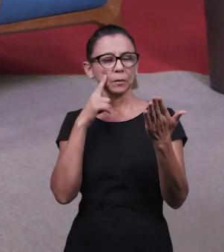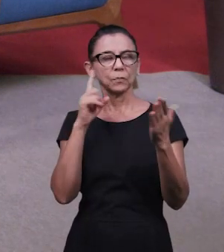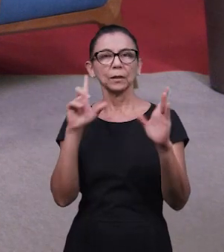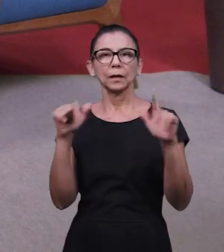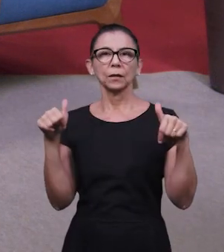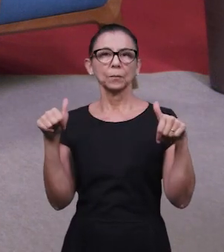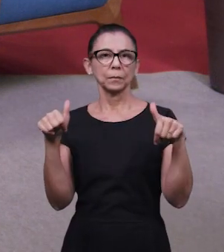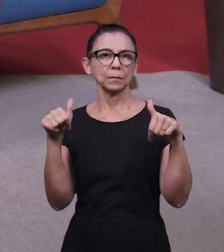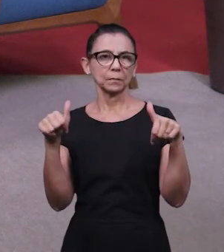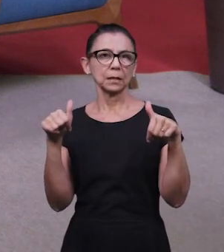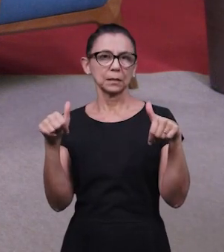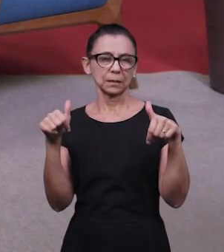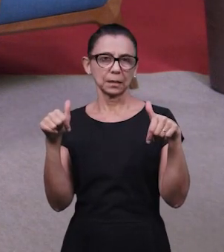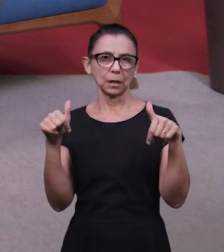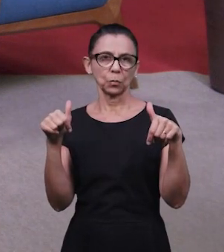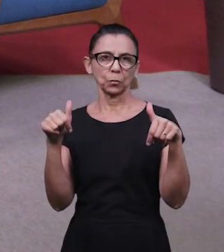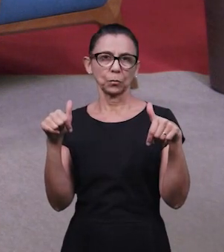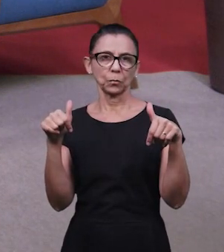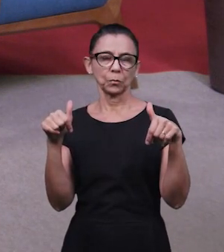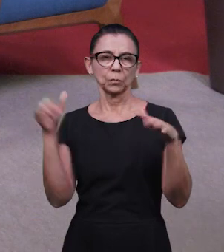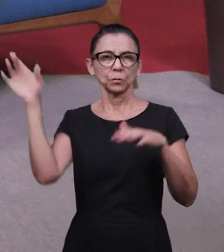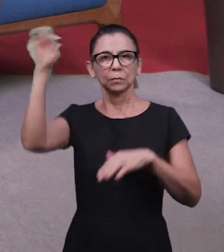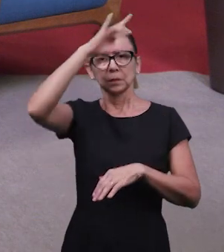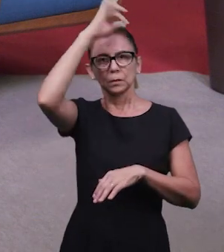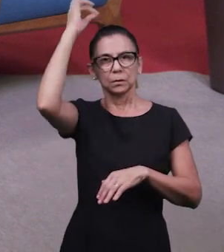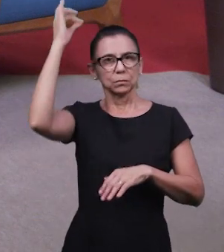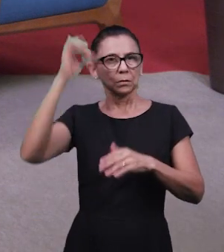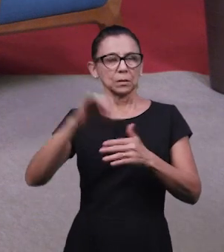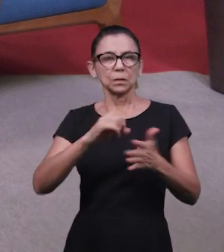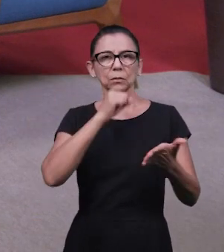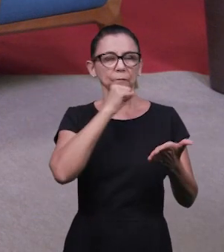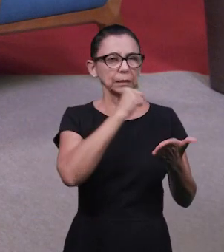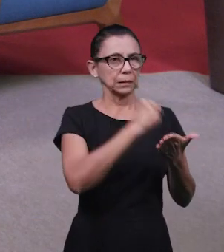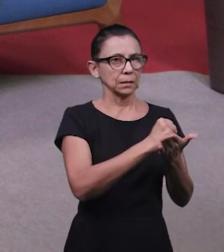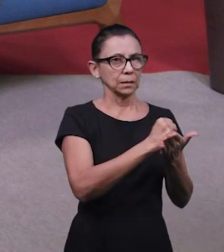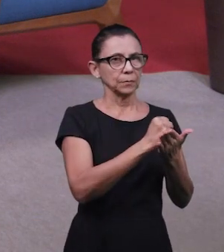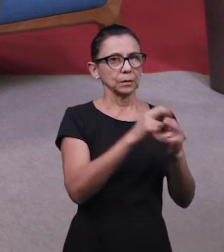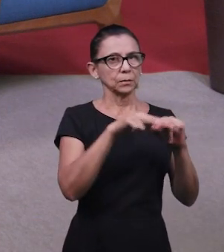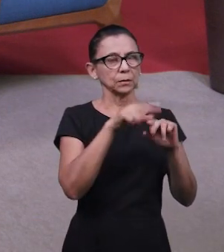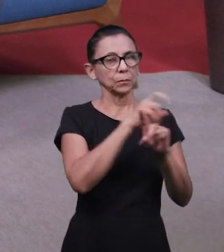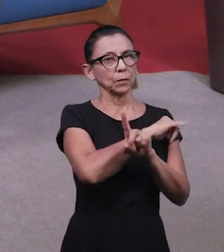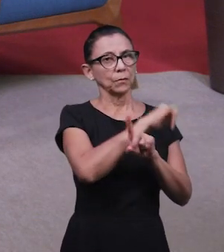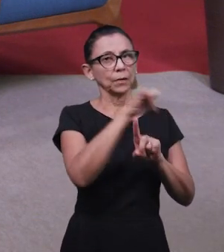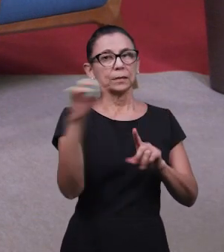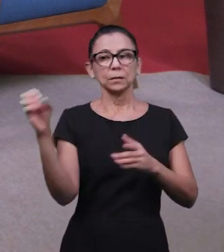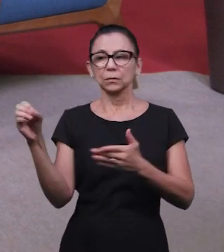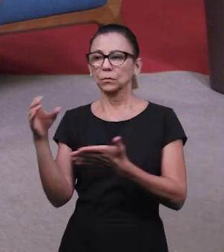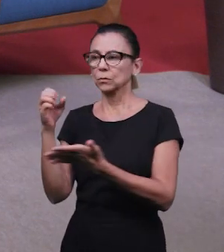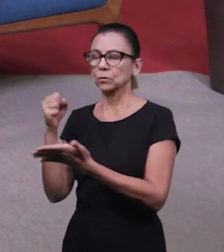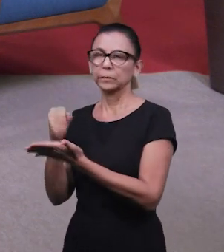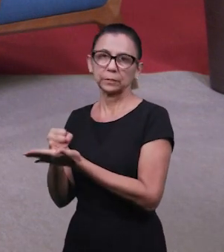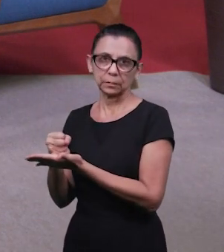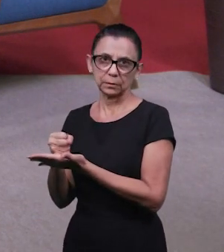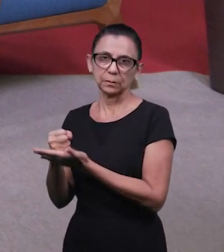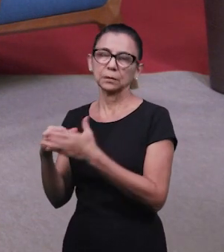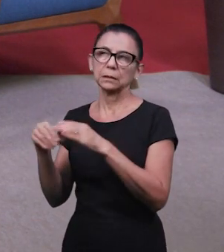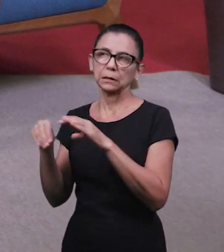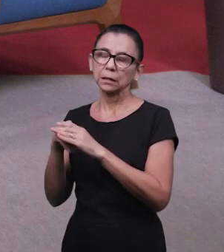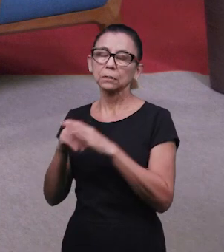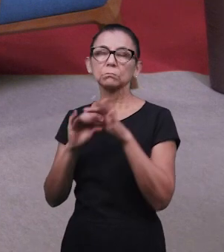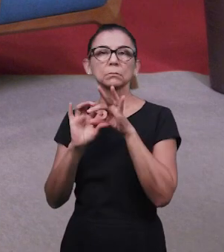Evangelho Eterno, dentro do quadro Lições do Manaim. Muito bem, vamos então ao nosso assunto aqui de hoje. Quando nós lemos a palavra